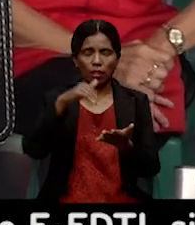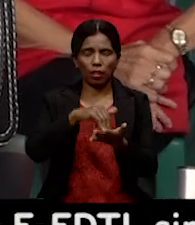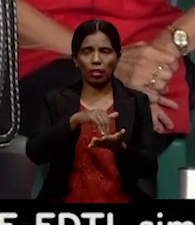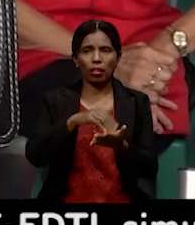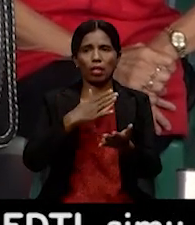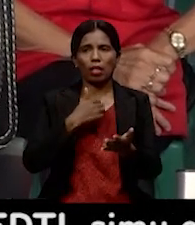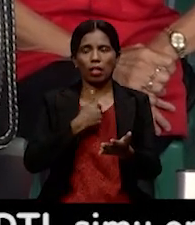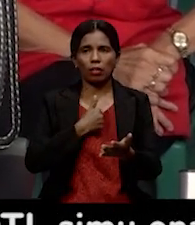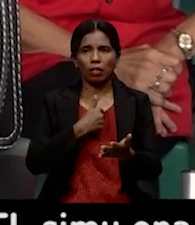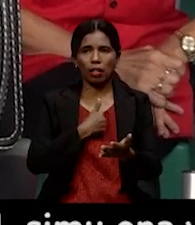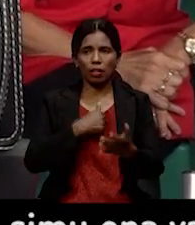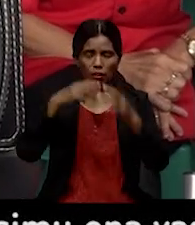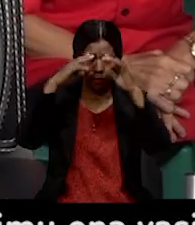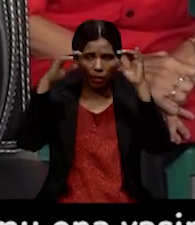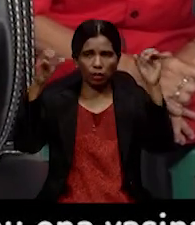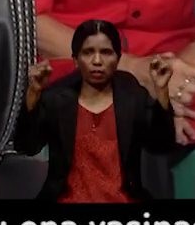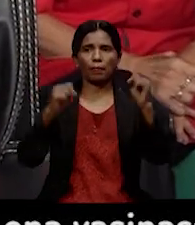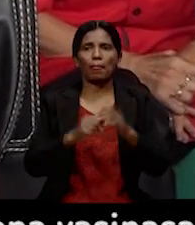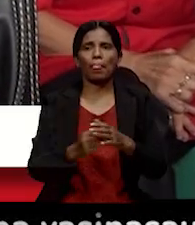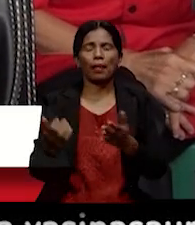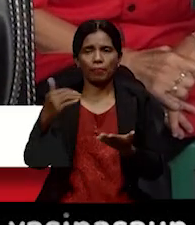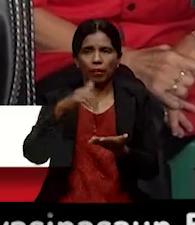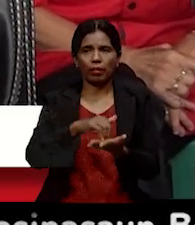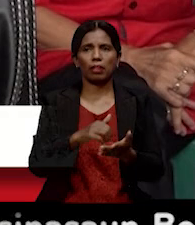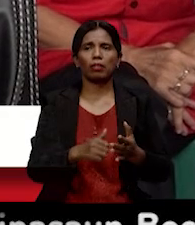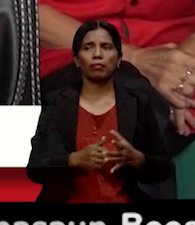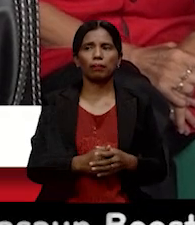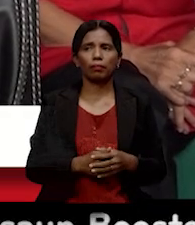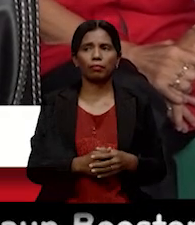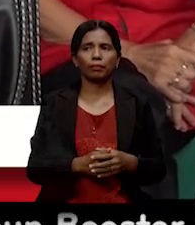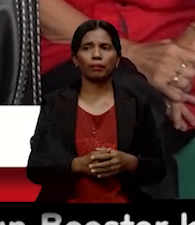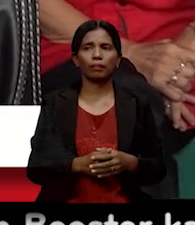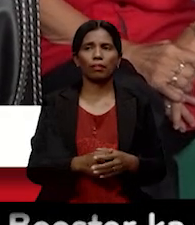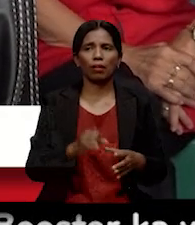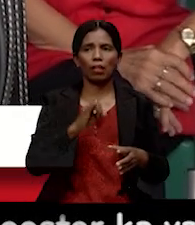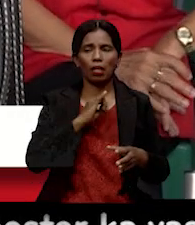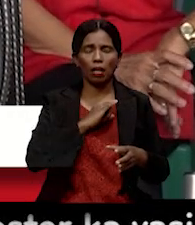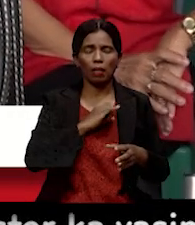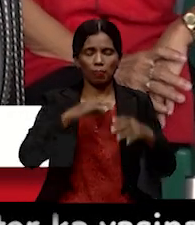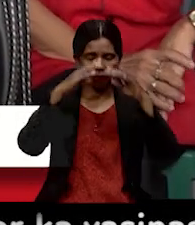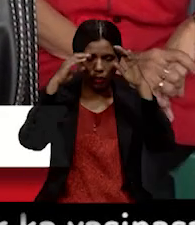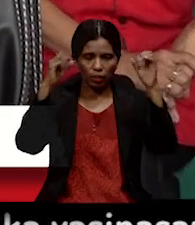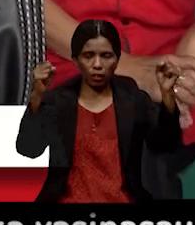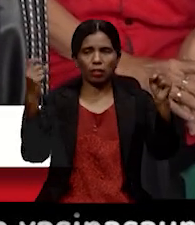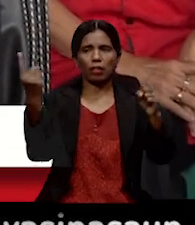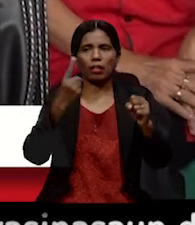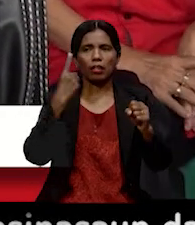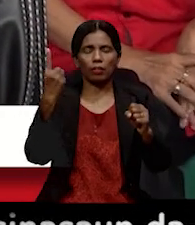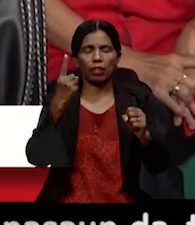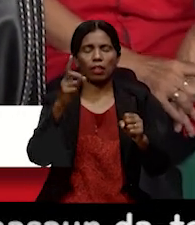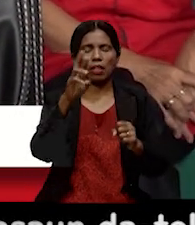bapak sai presidente. Dalai datang hau sei Presidente da República na fatin. Presidente da República nia